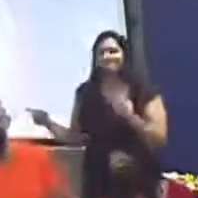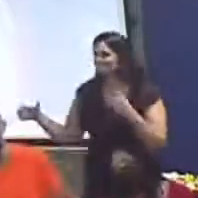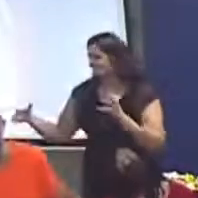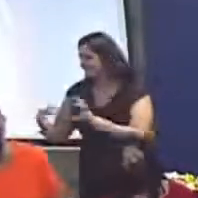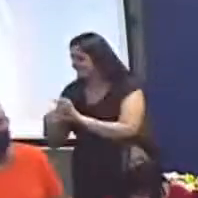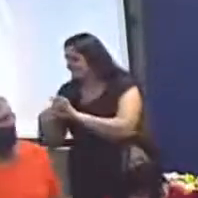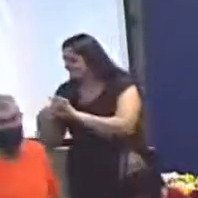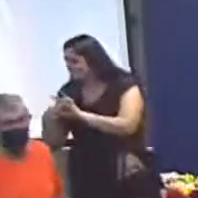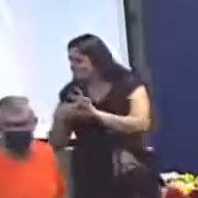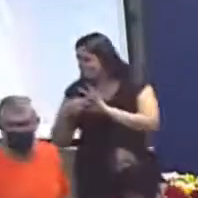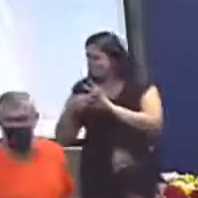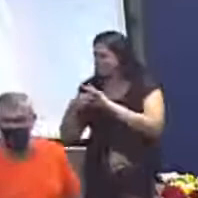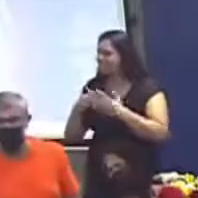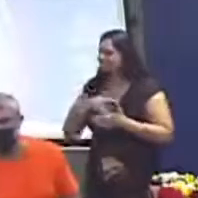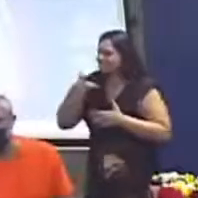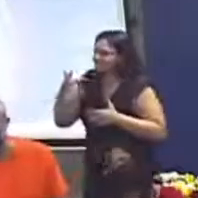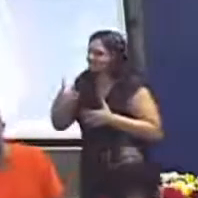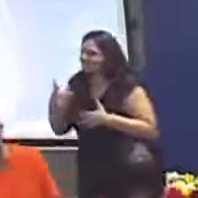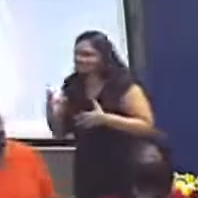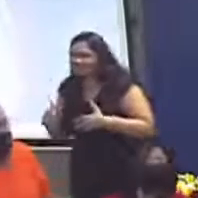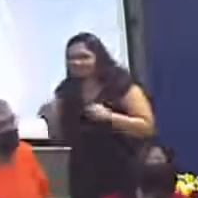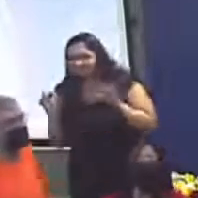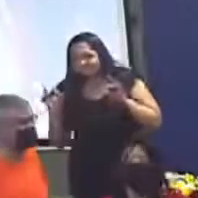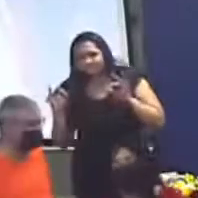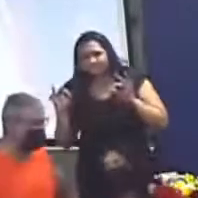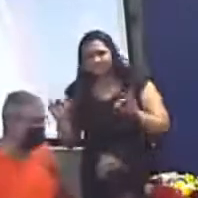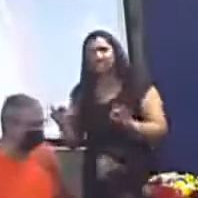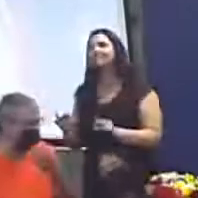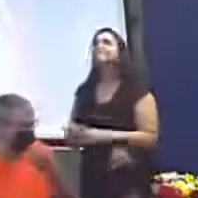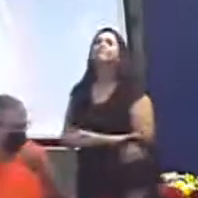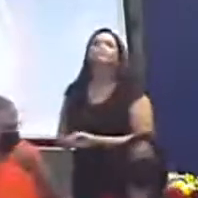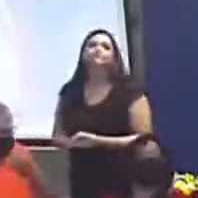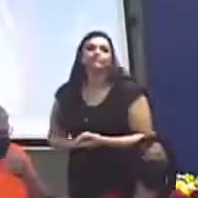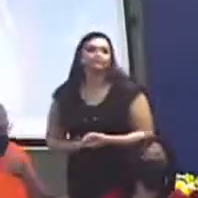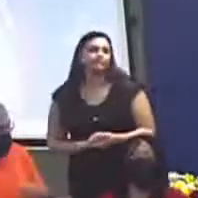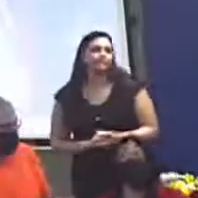sobra que sobra. Elegante. Ela é